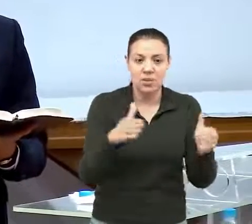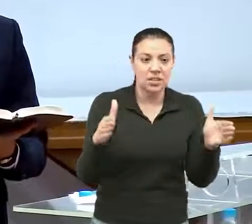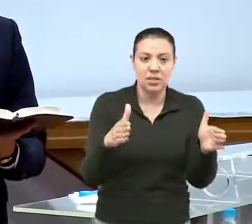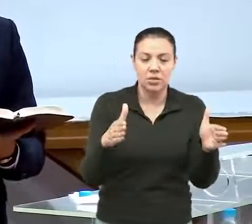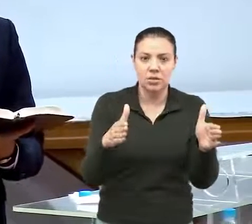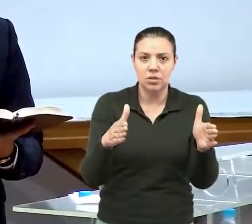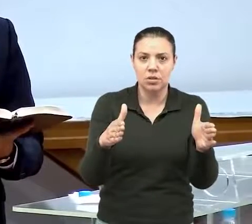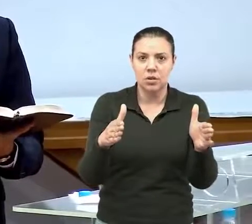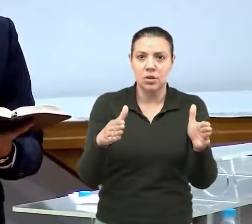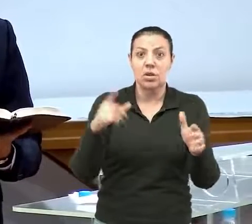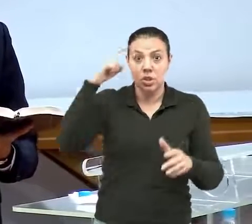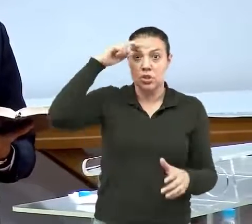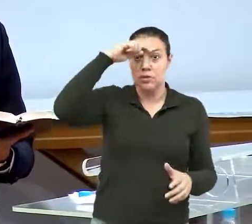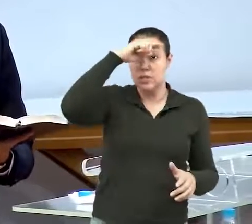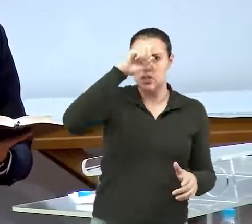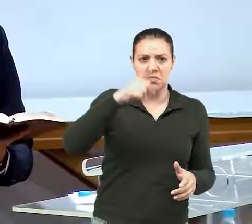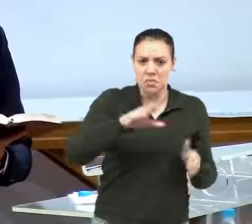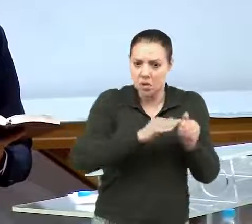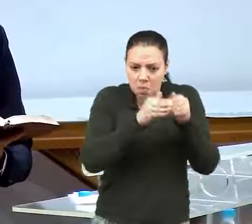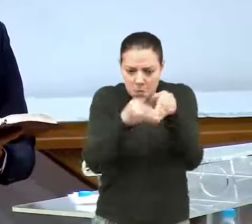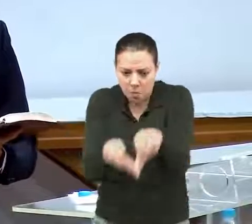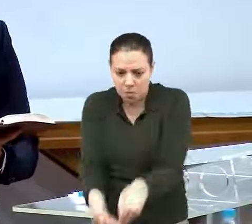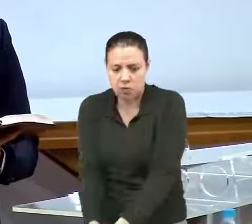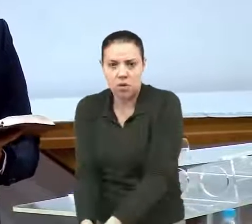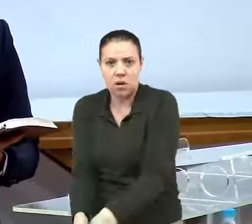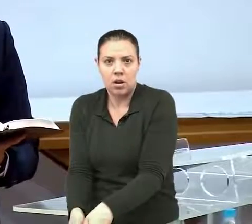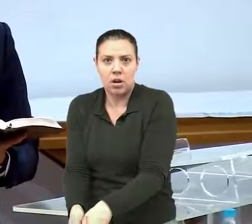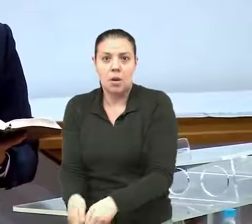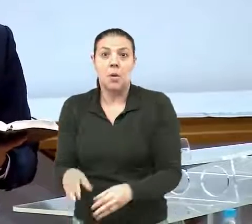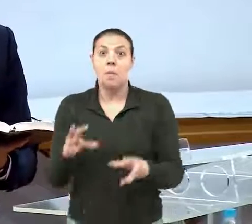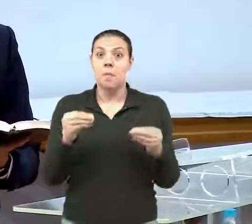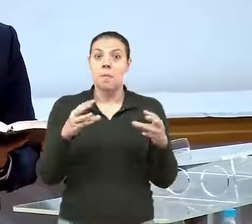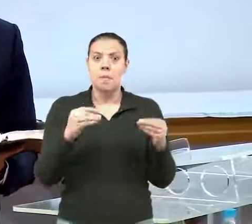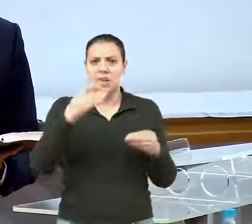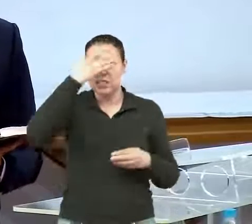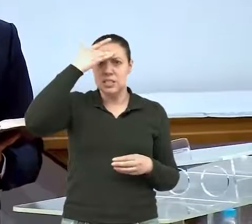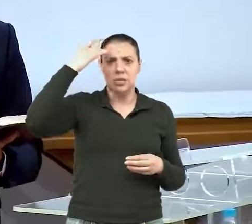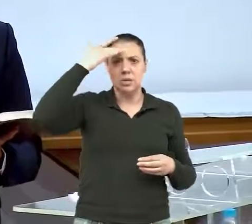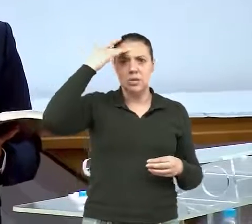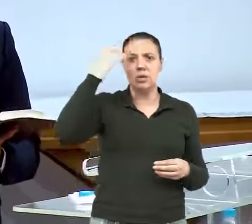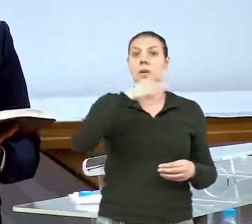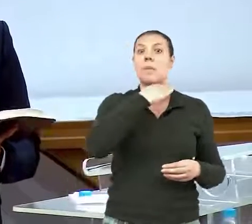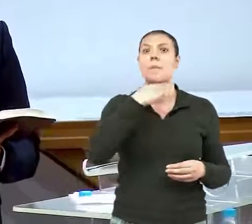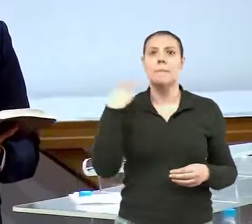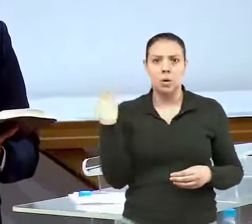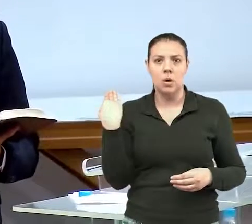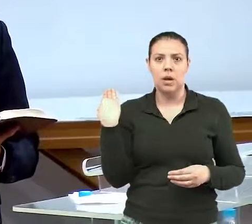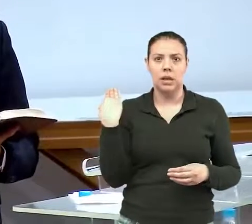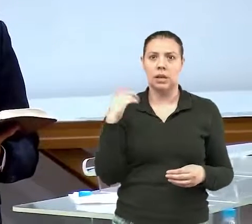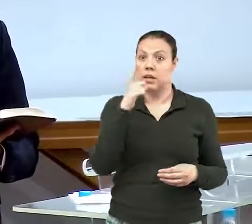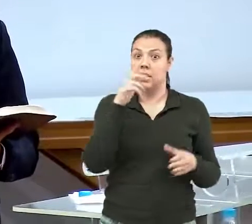submergirão. Você sabe que mais pessoas se afogam nos rios do que nos mares.